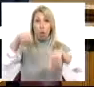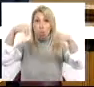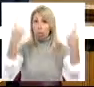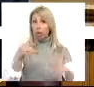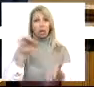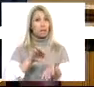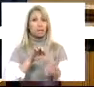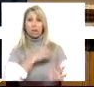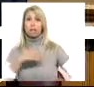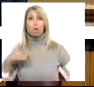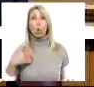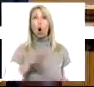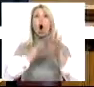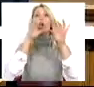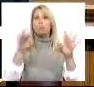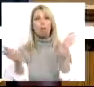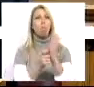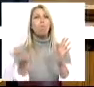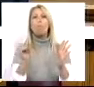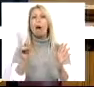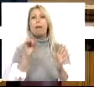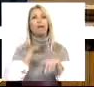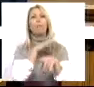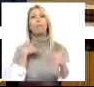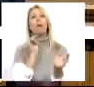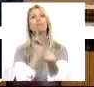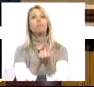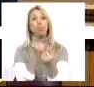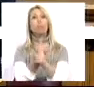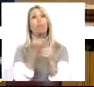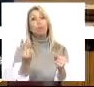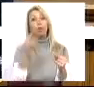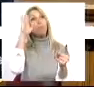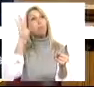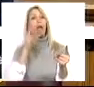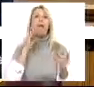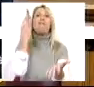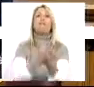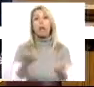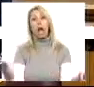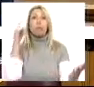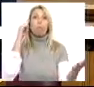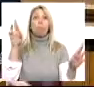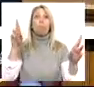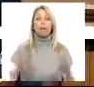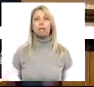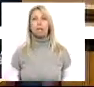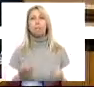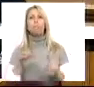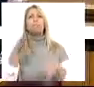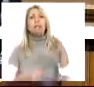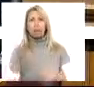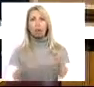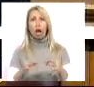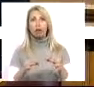dos hospitais, não marcarem consultas para esse dia porque estão a contar com o feriado. Tribunais judiciais que não agendam diligências para esse